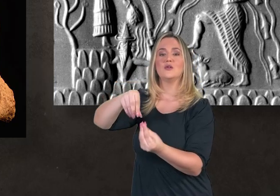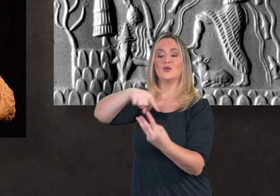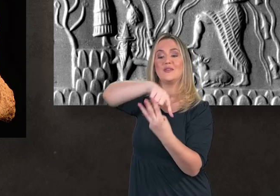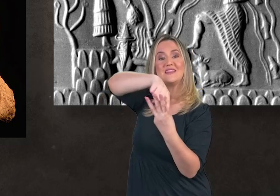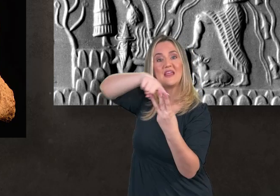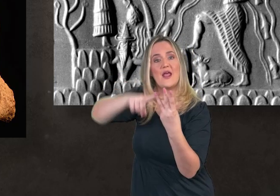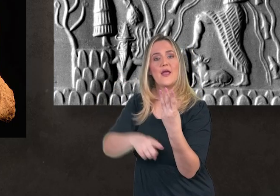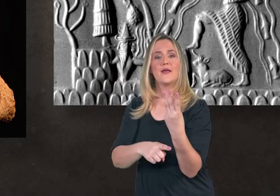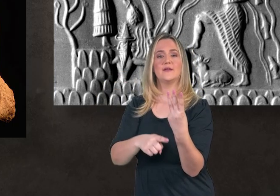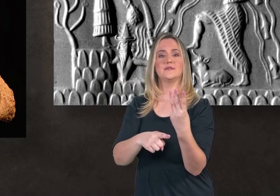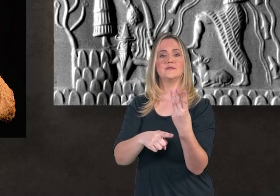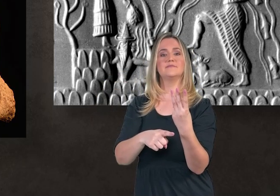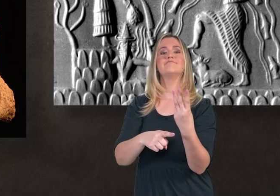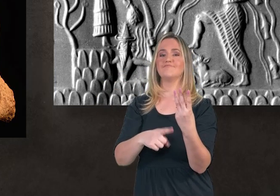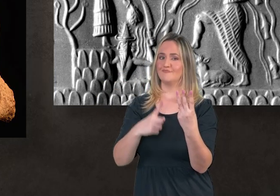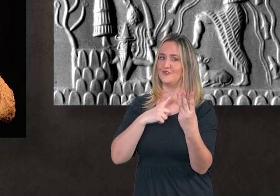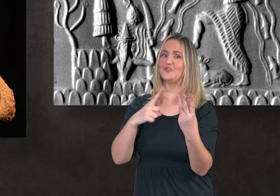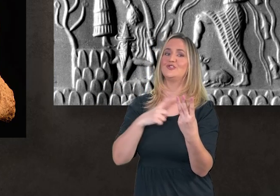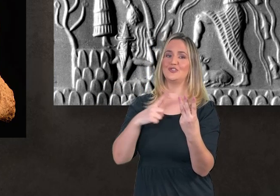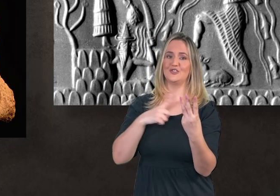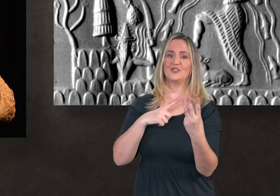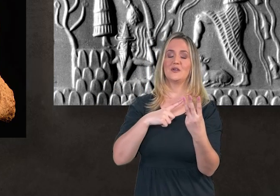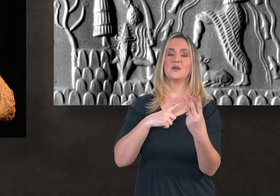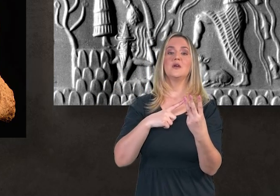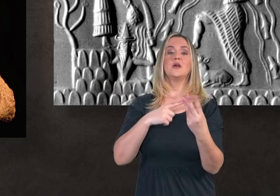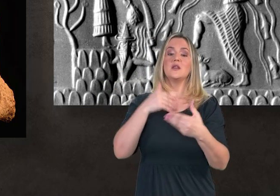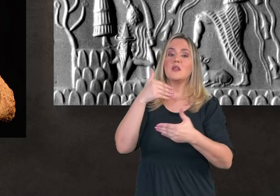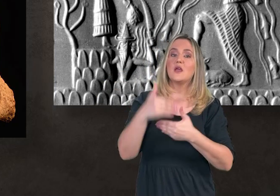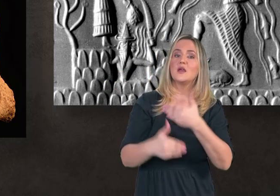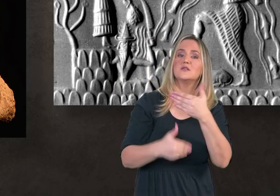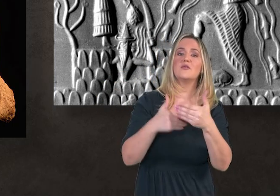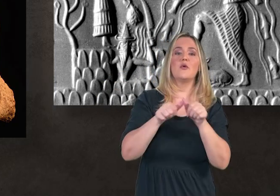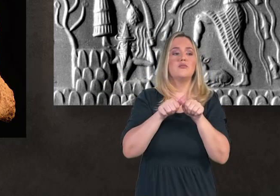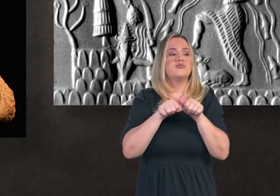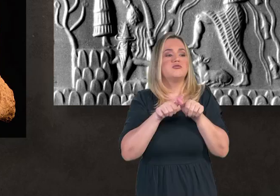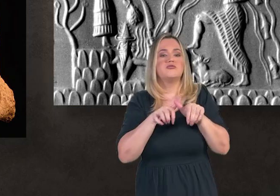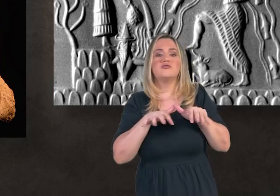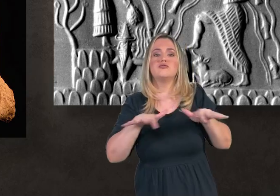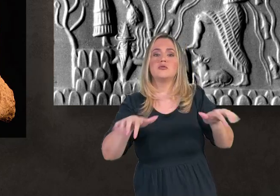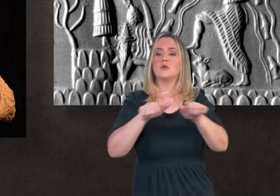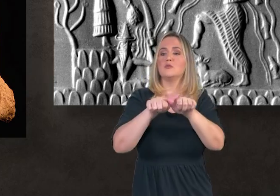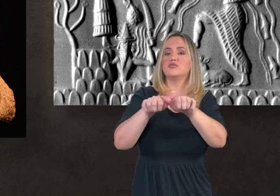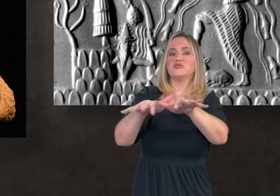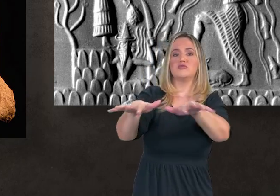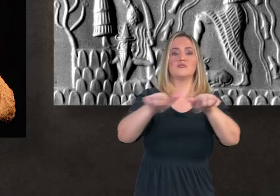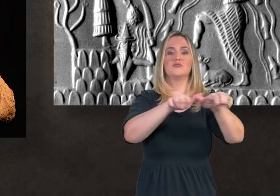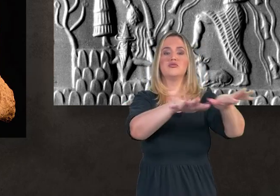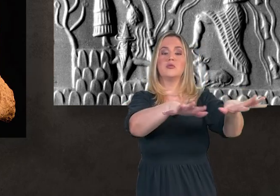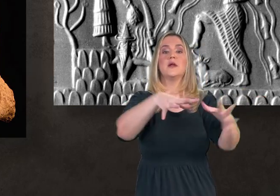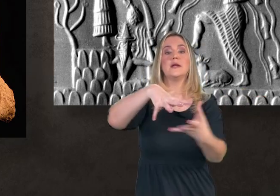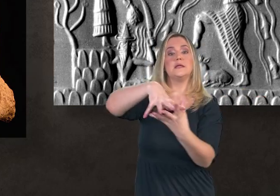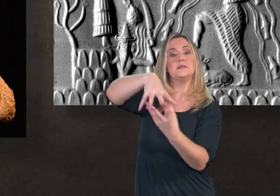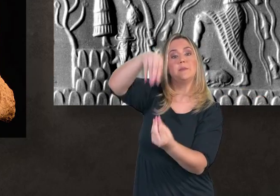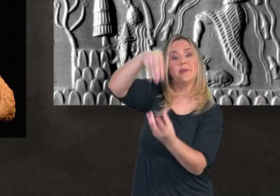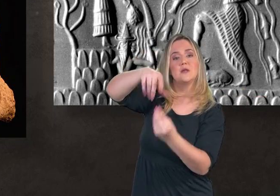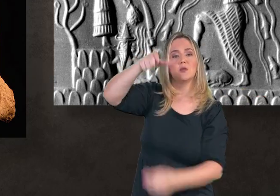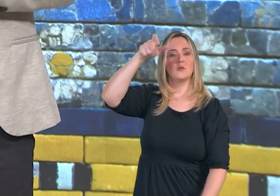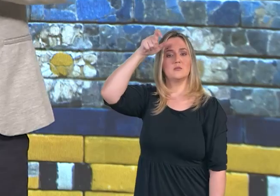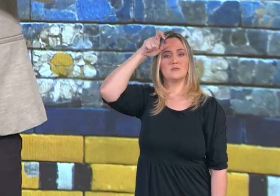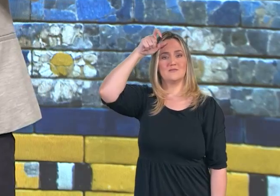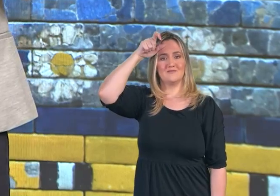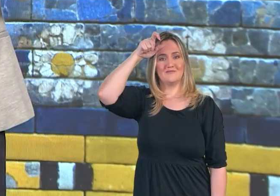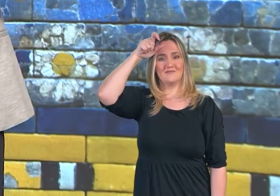tríade no início da história e parecem ter desenvolvido a partir de um grupo de espíritos ou uma visão animista do